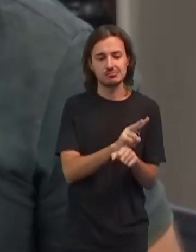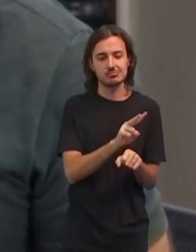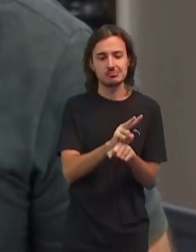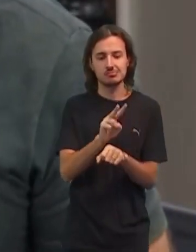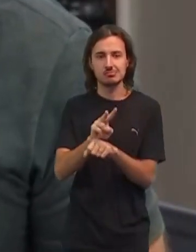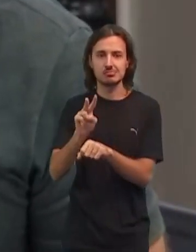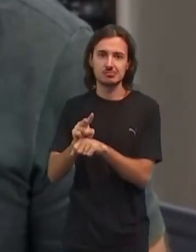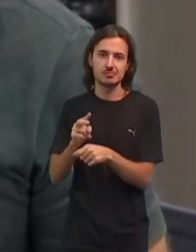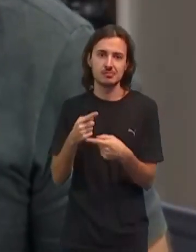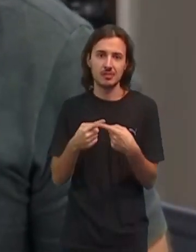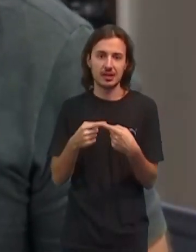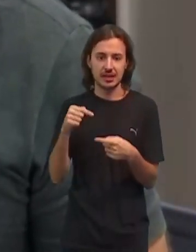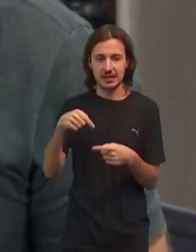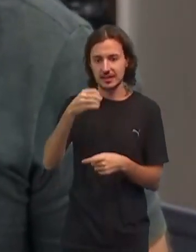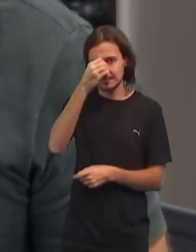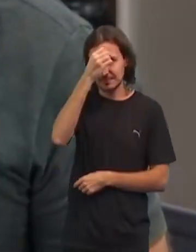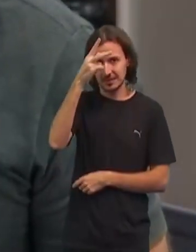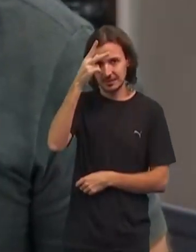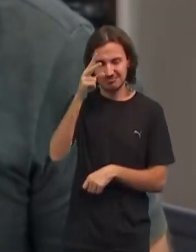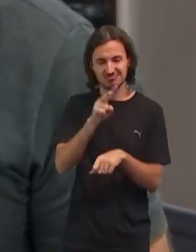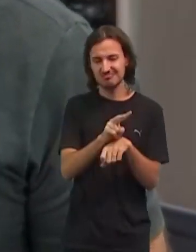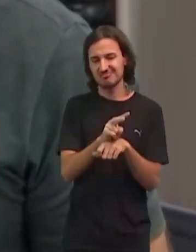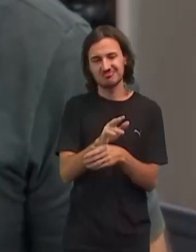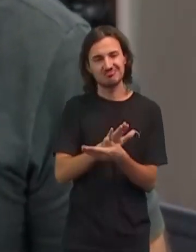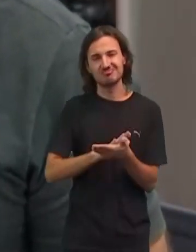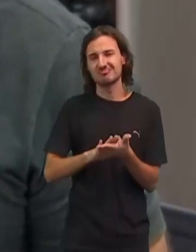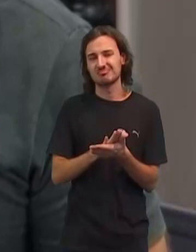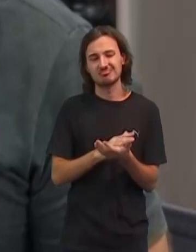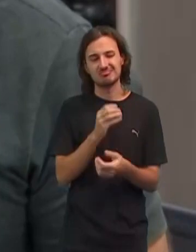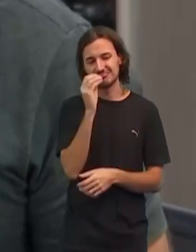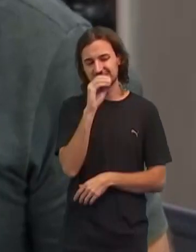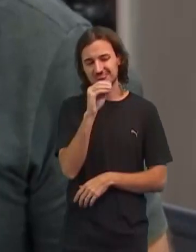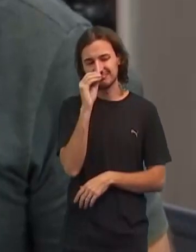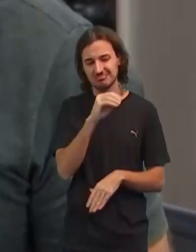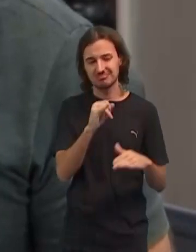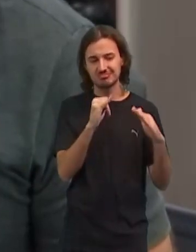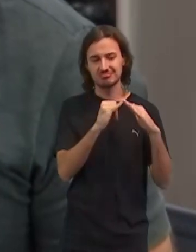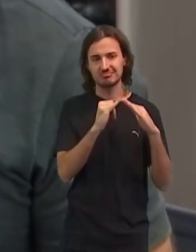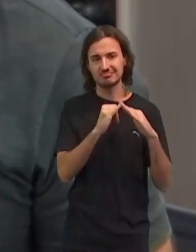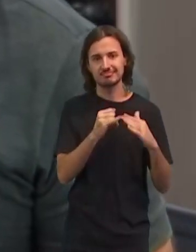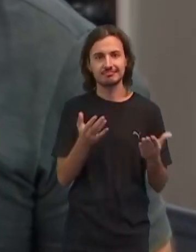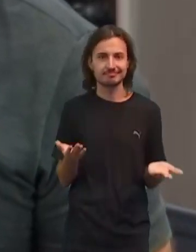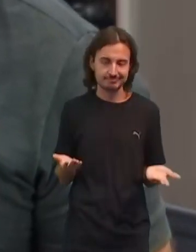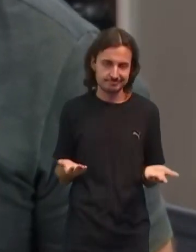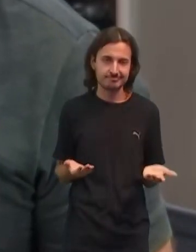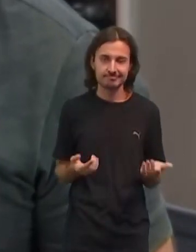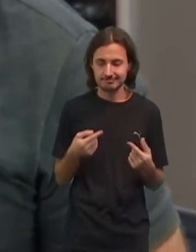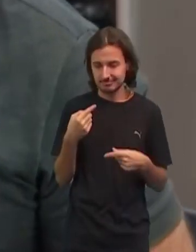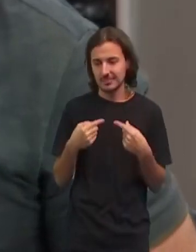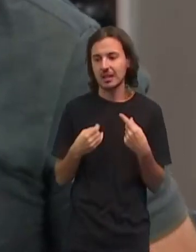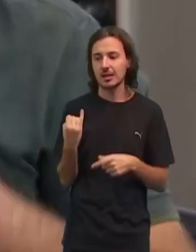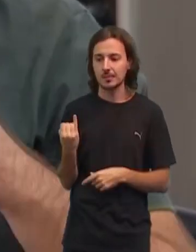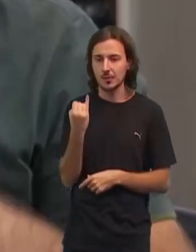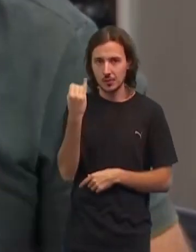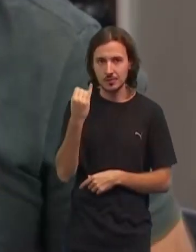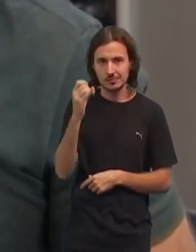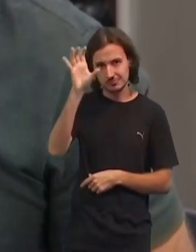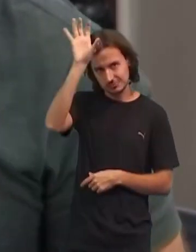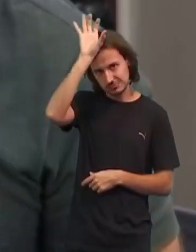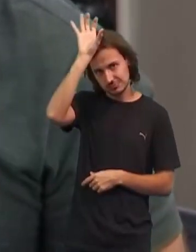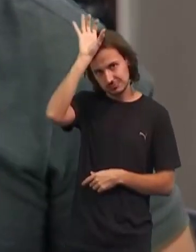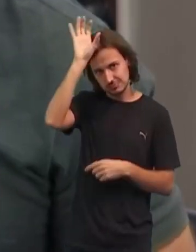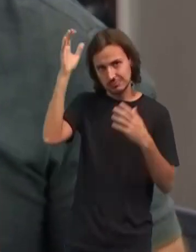público conserva os seus imóveis. Então, é uma coisa muito séria que tem constantemente está sendo debatida aqui. Parabéns aí ao Wagner por ter trago essa